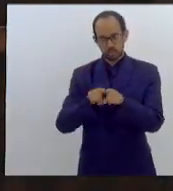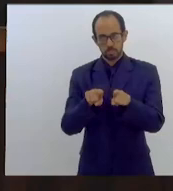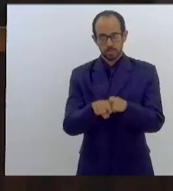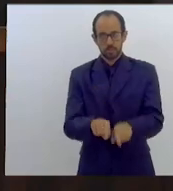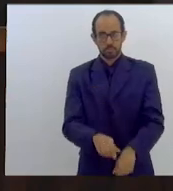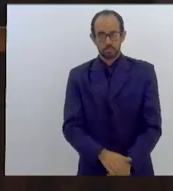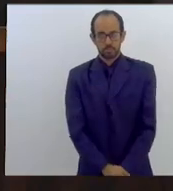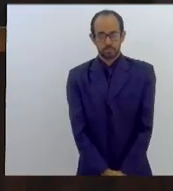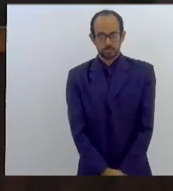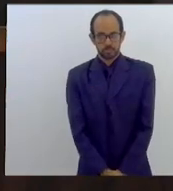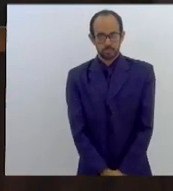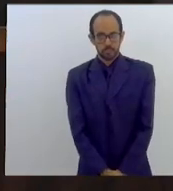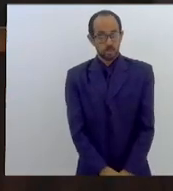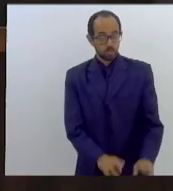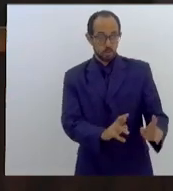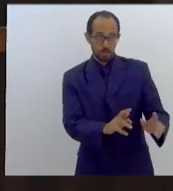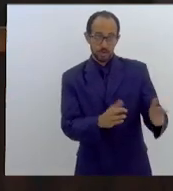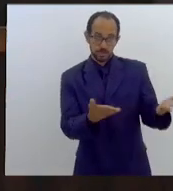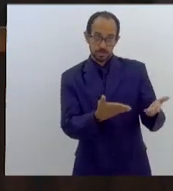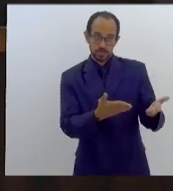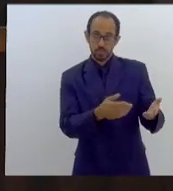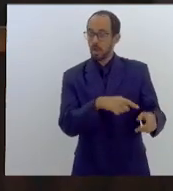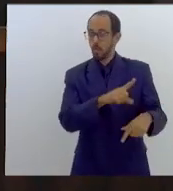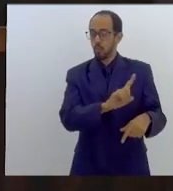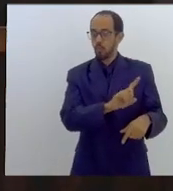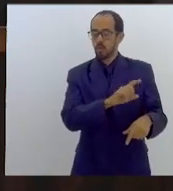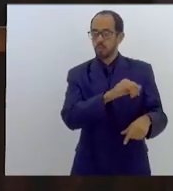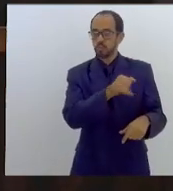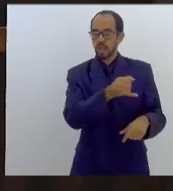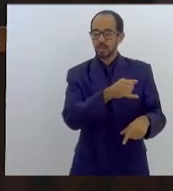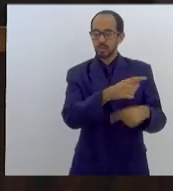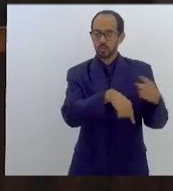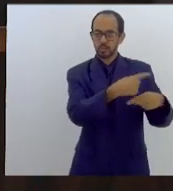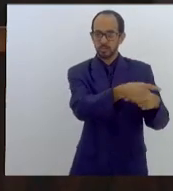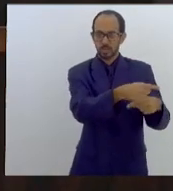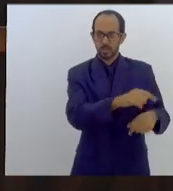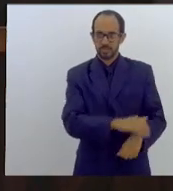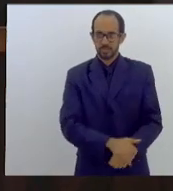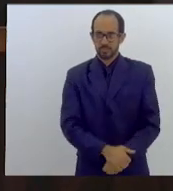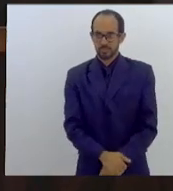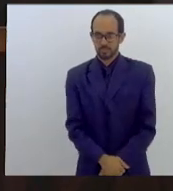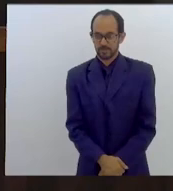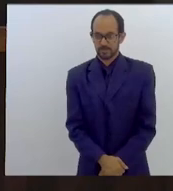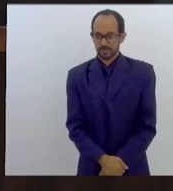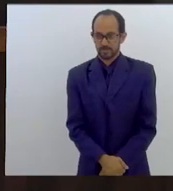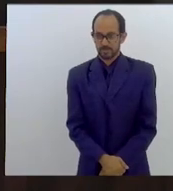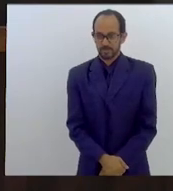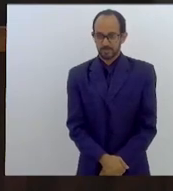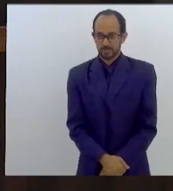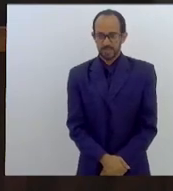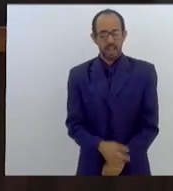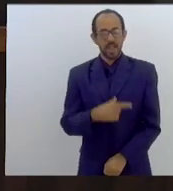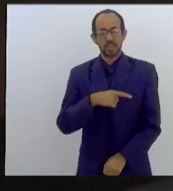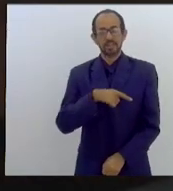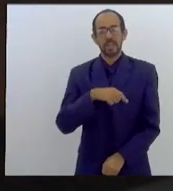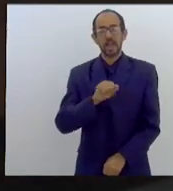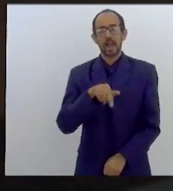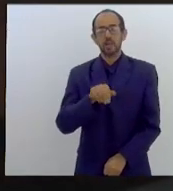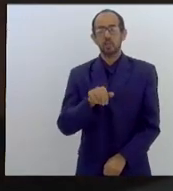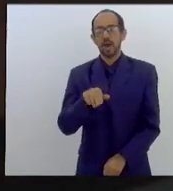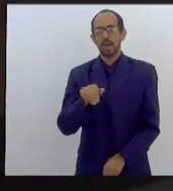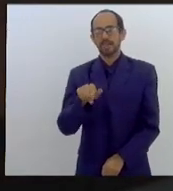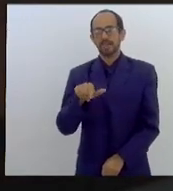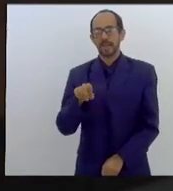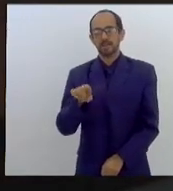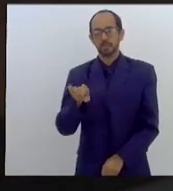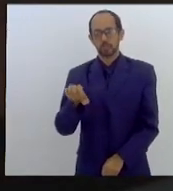seja ainda esse ano. Não, pode ser em janeiro do ano que vem. Não, porque aí já perdeu, porque aí tem... Aí tem a anualidade, aí já perdeu. Não, ele está sim, ele vai